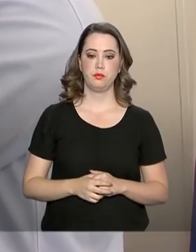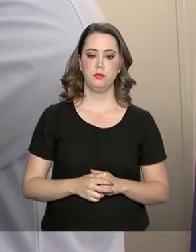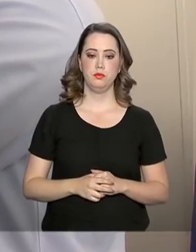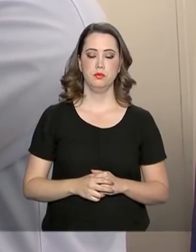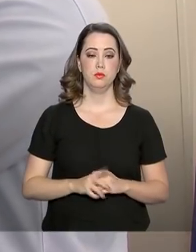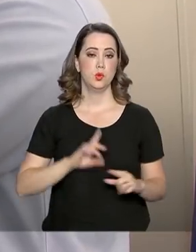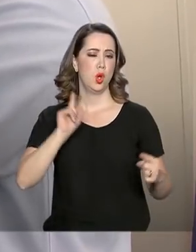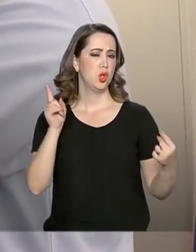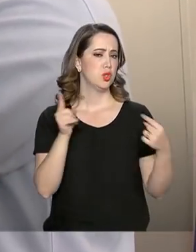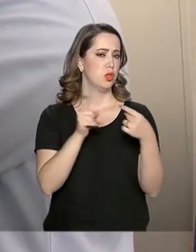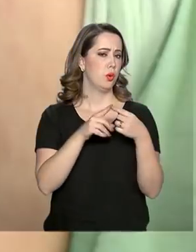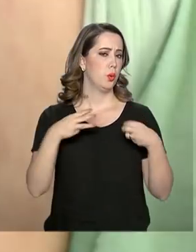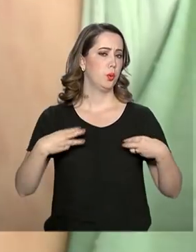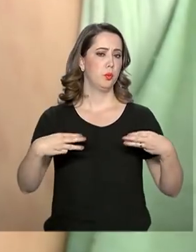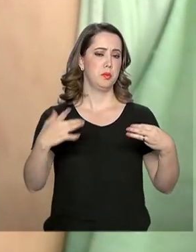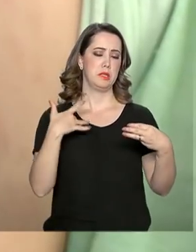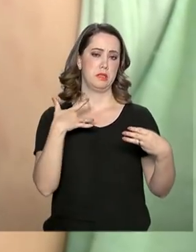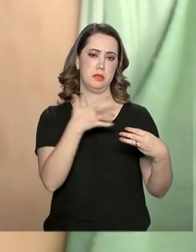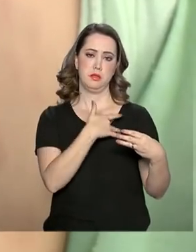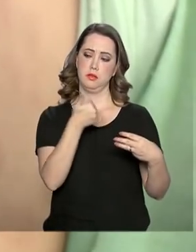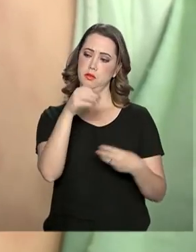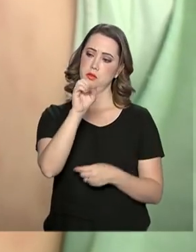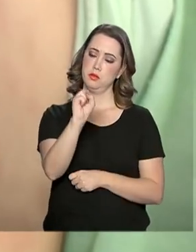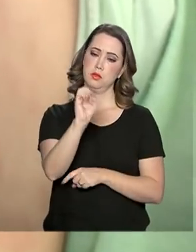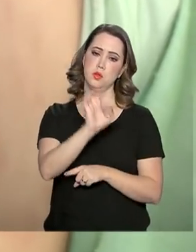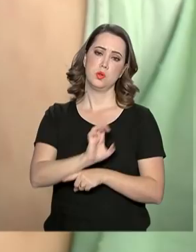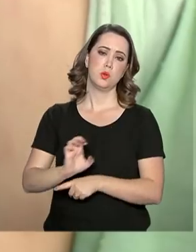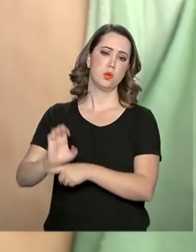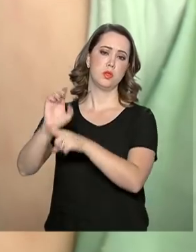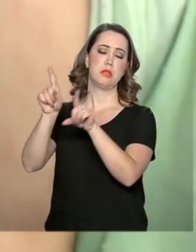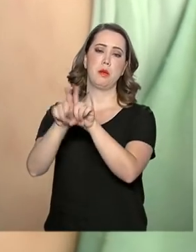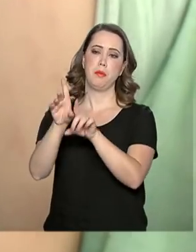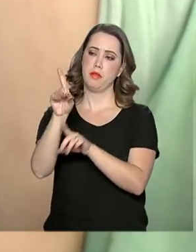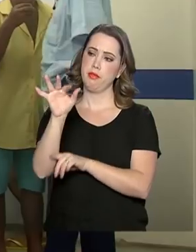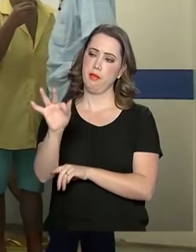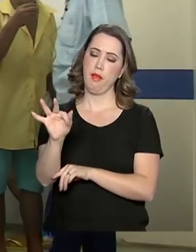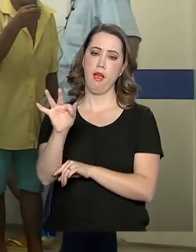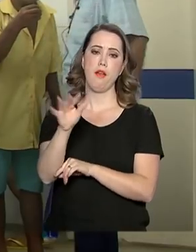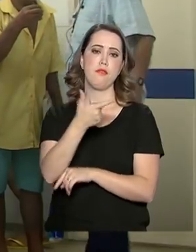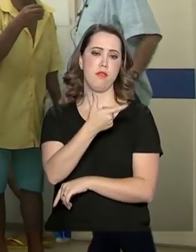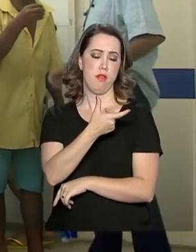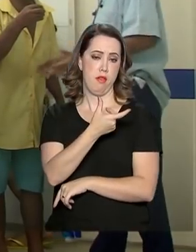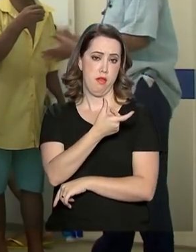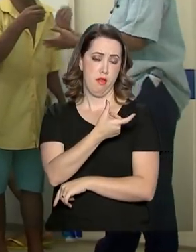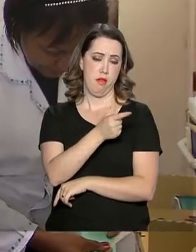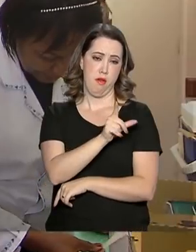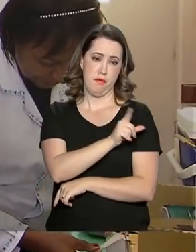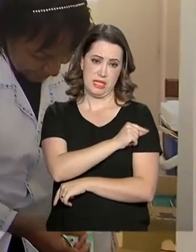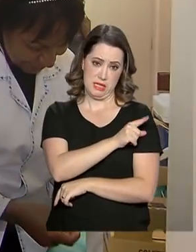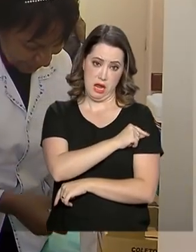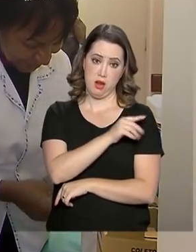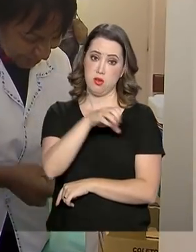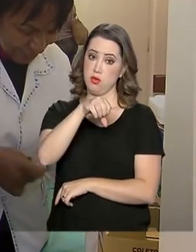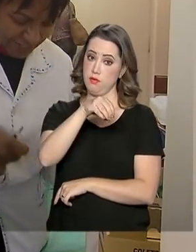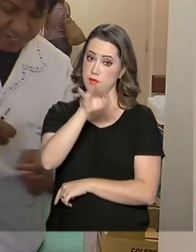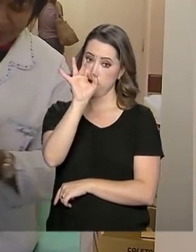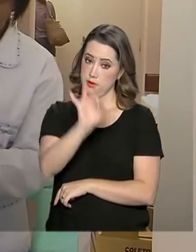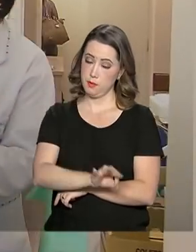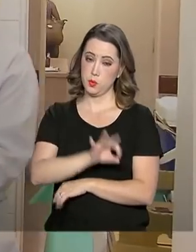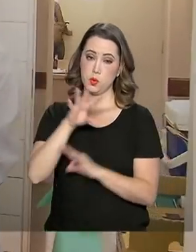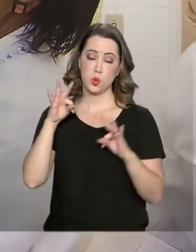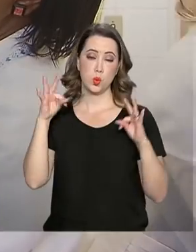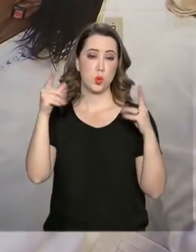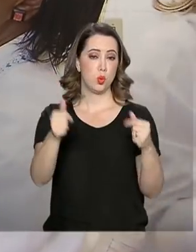De acordo com o Ministério da Saúde, 18 estados e o Distrito Federal imunizaram 90% do público-alvo da campanha nacional de